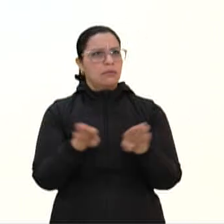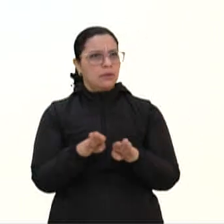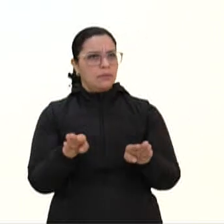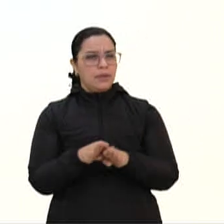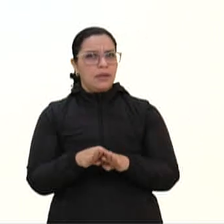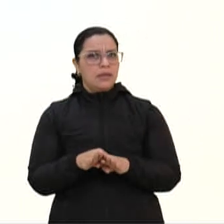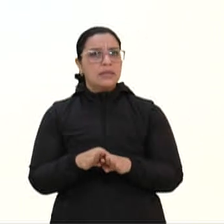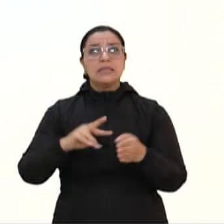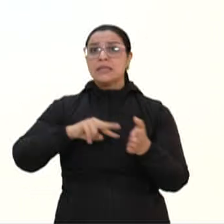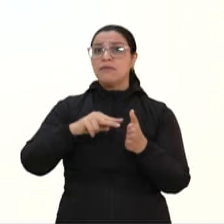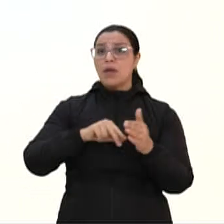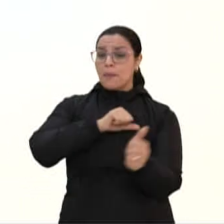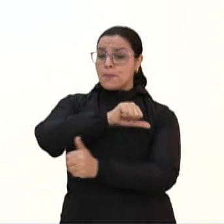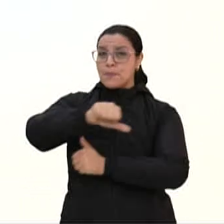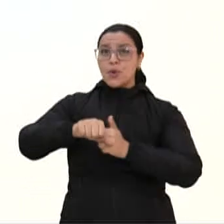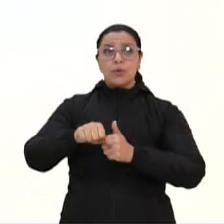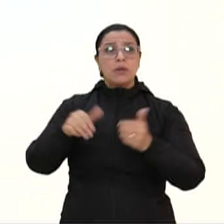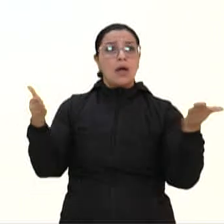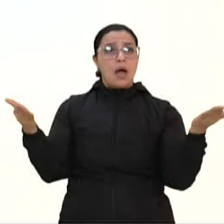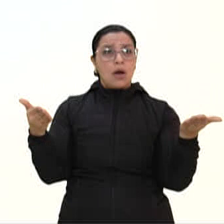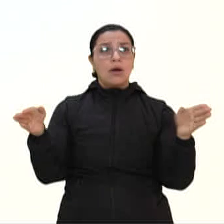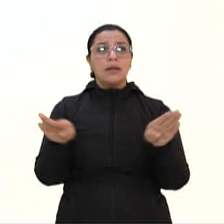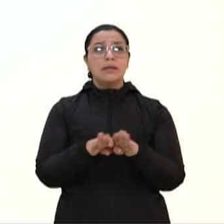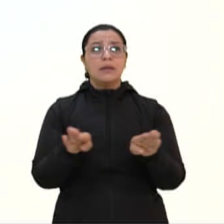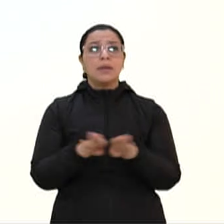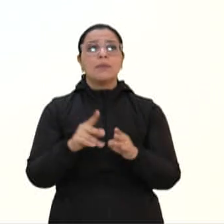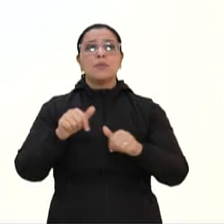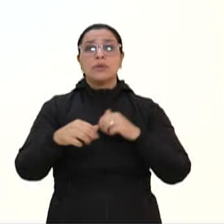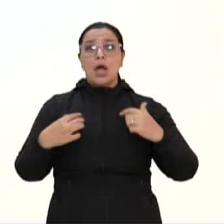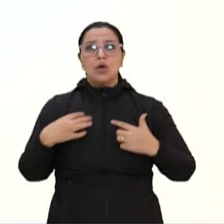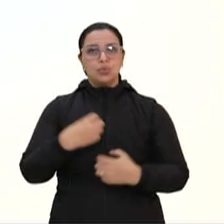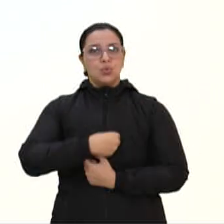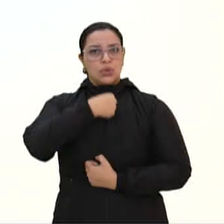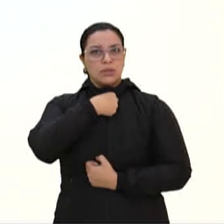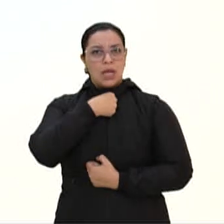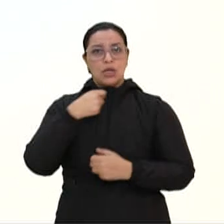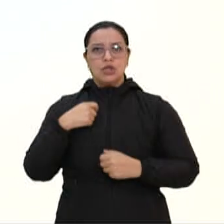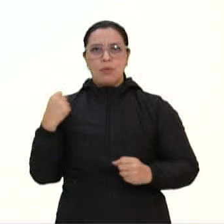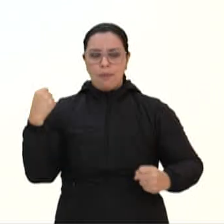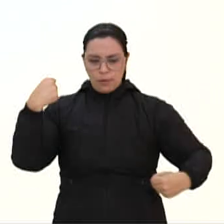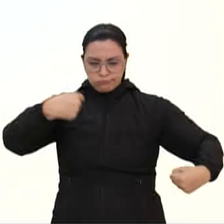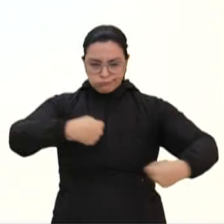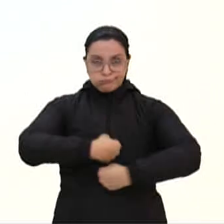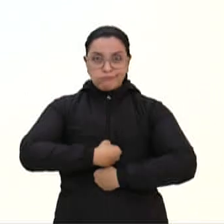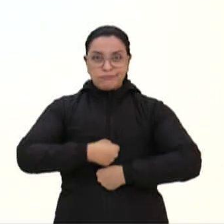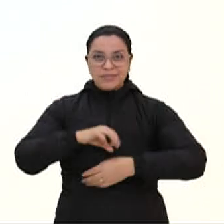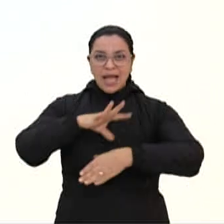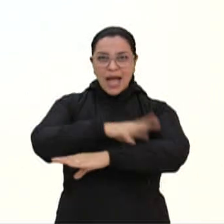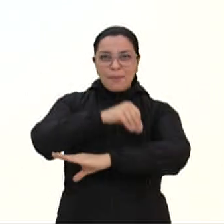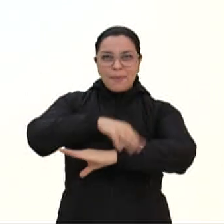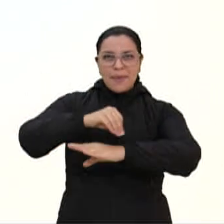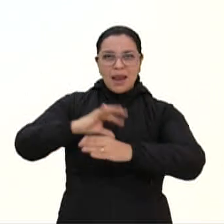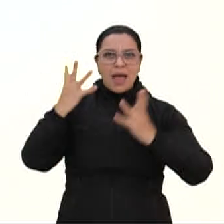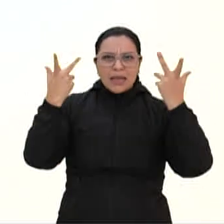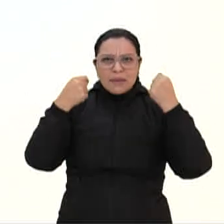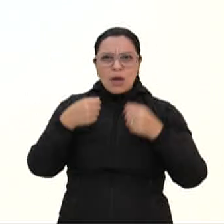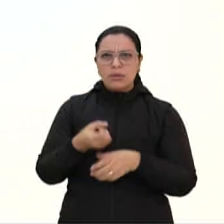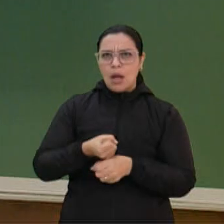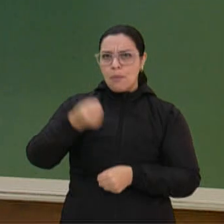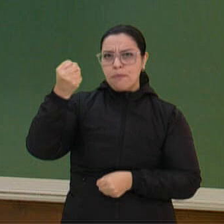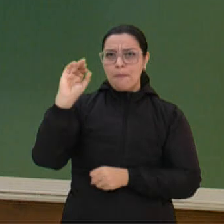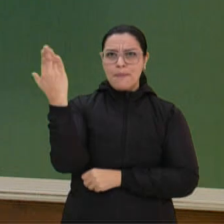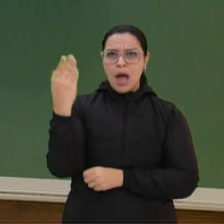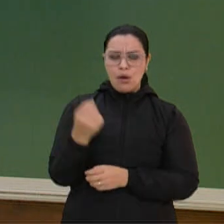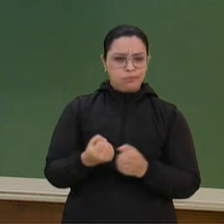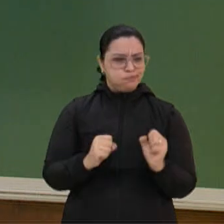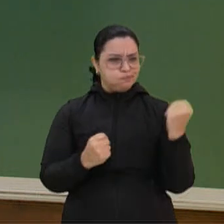aqui. Basta trocar os ternos por peles e entregar um porrete. O que é um porrete? É um bastão,